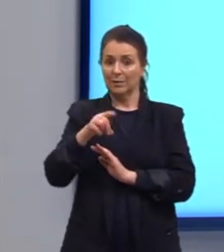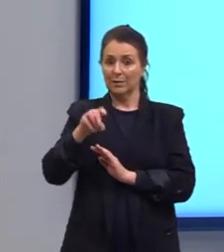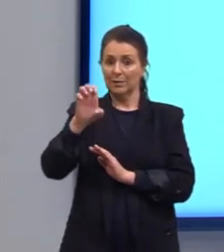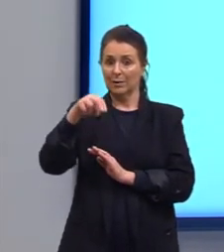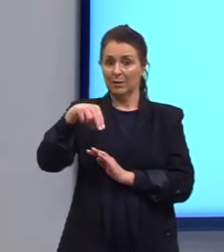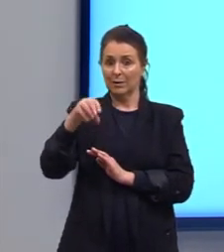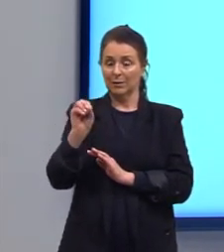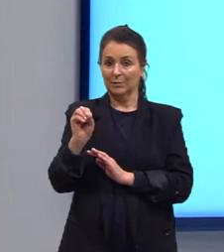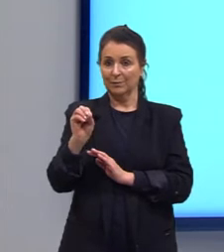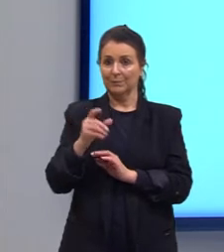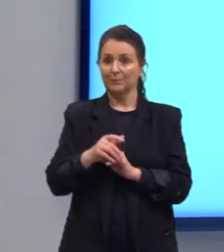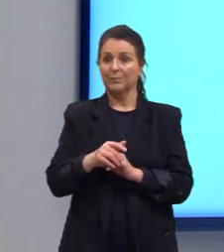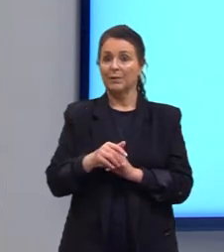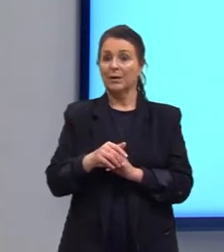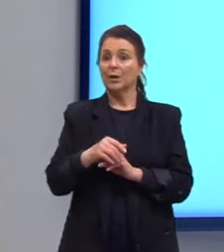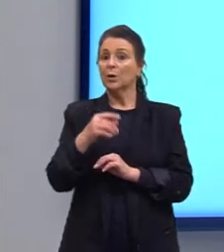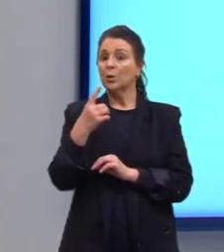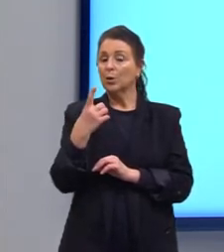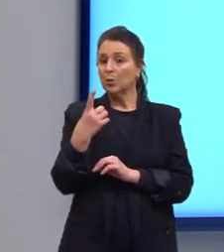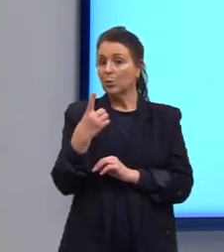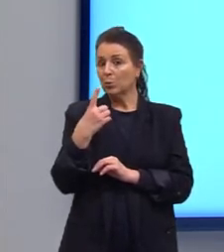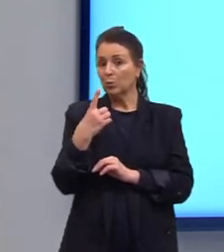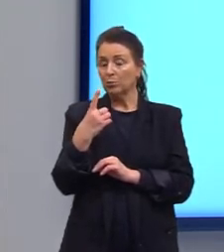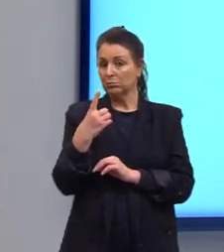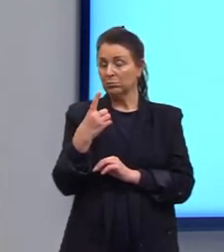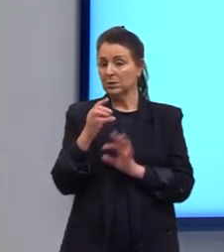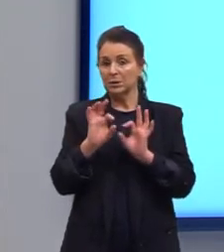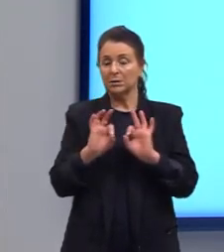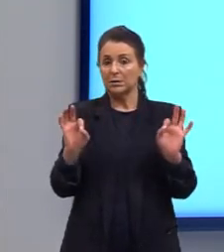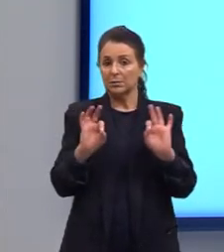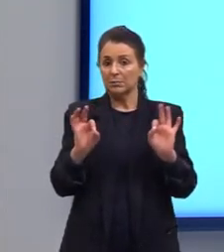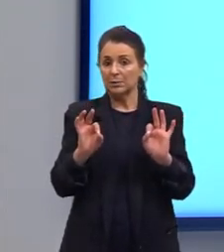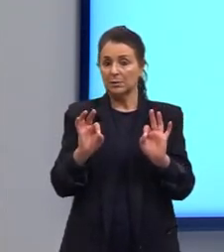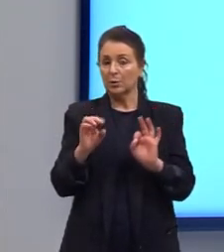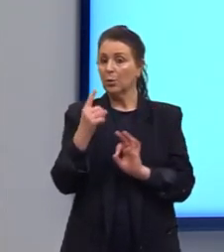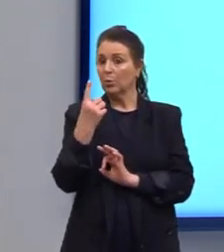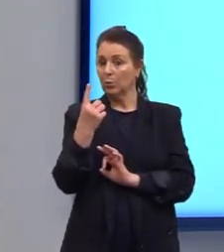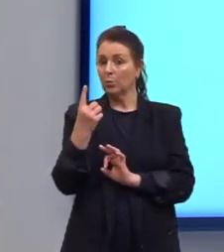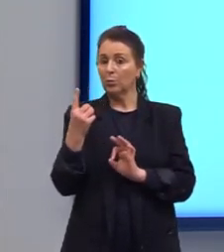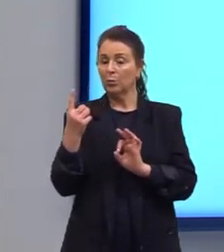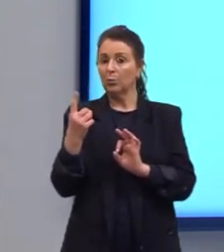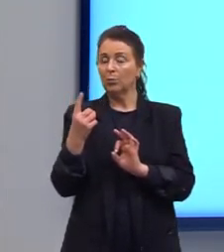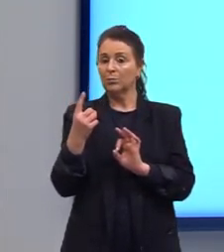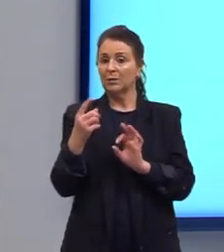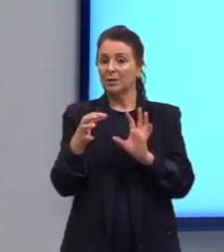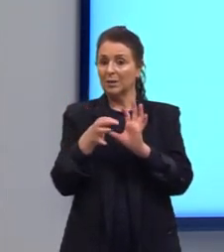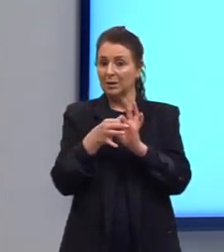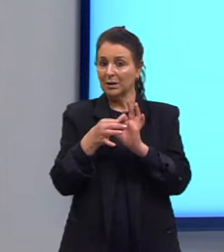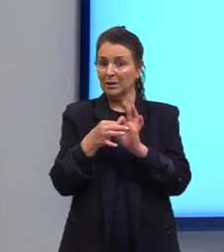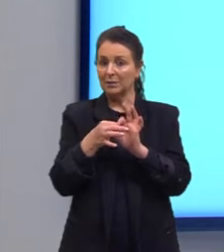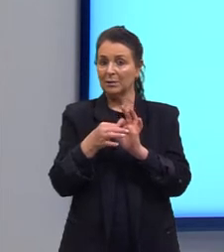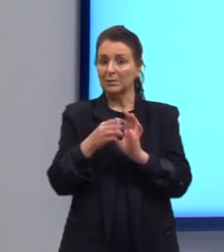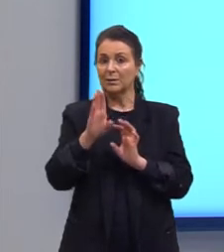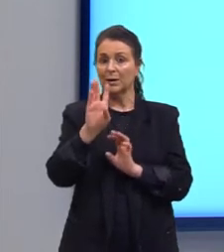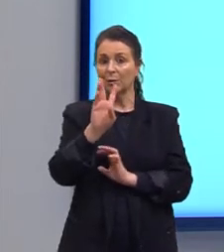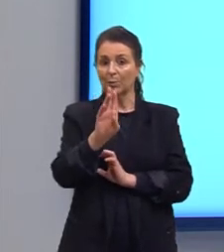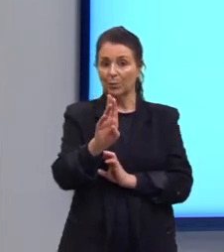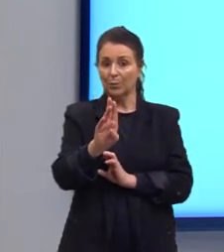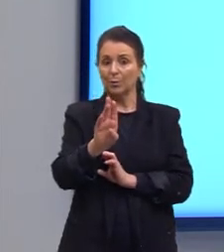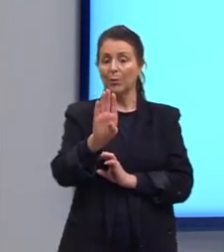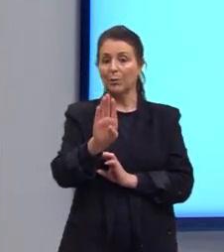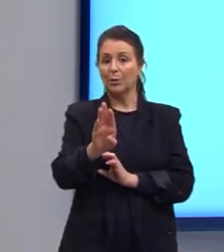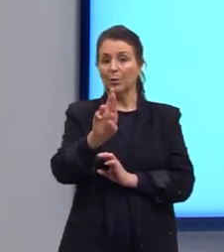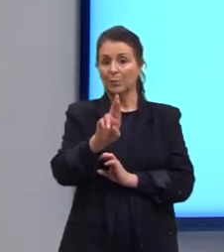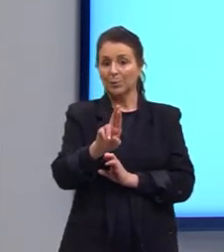aromático somente um bem simples né somente um hologênio ligado ao meu benzeno eu vou ter um bromo benzeno sem